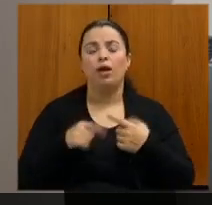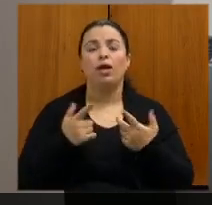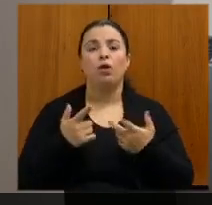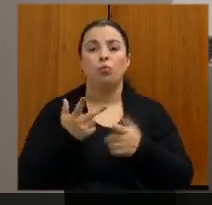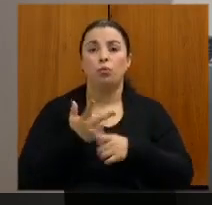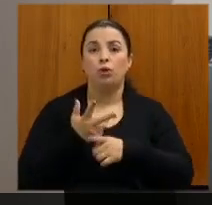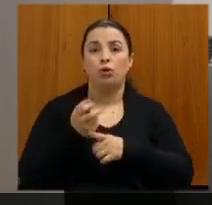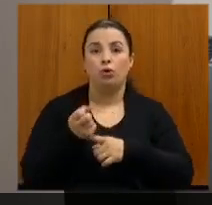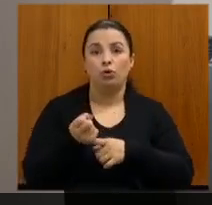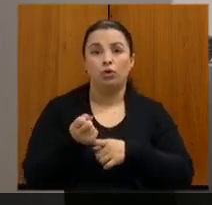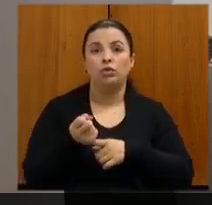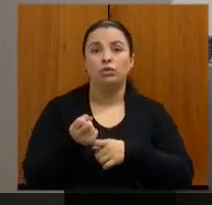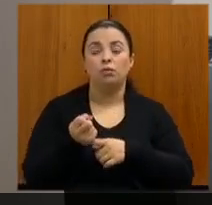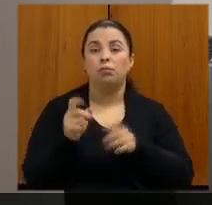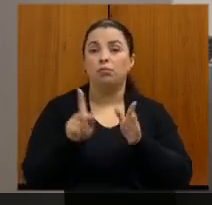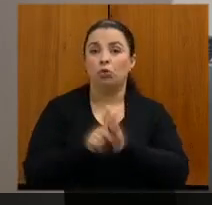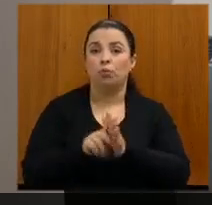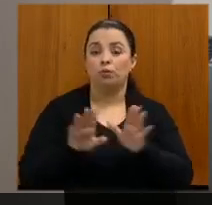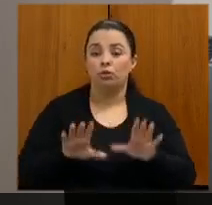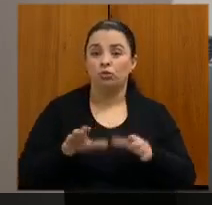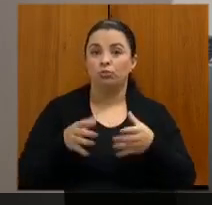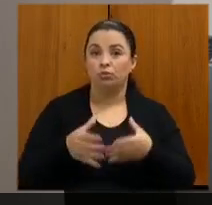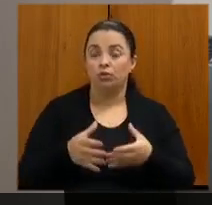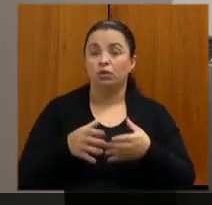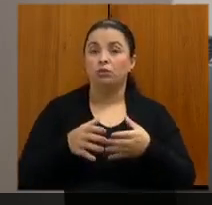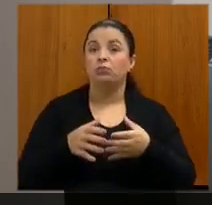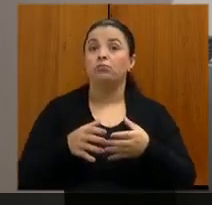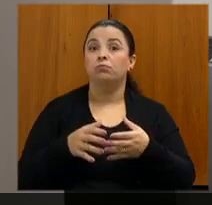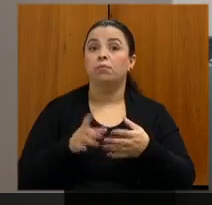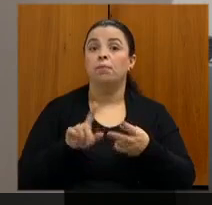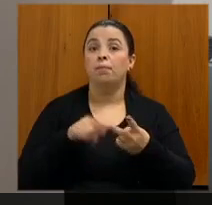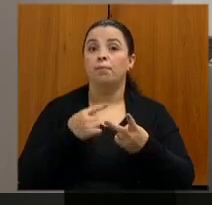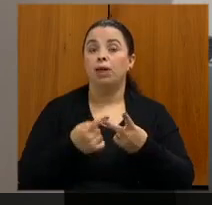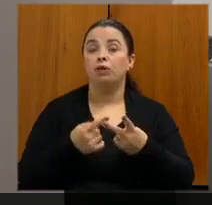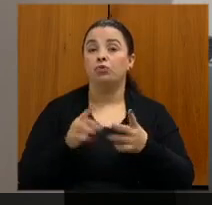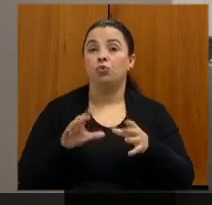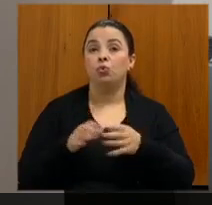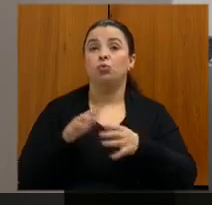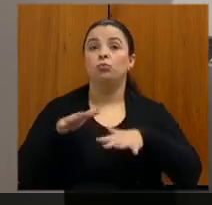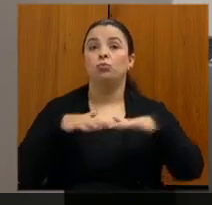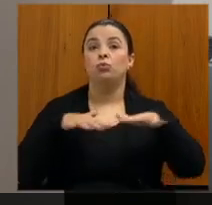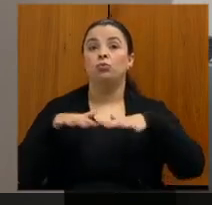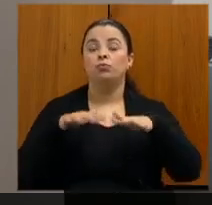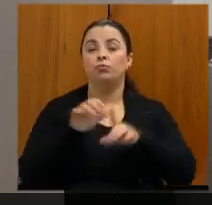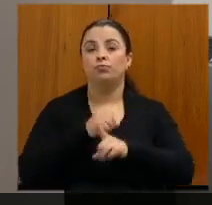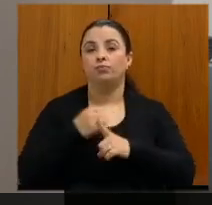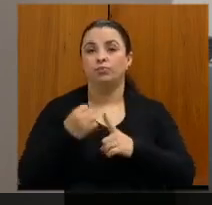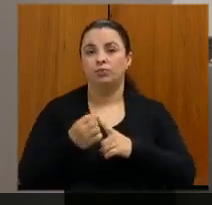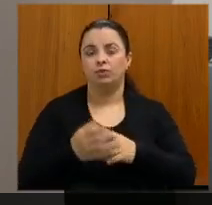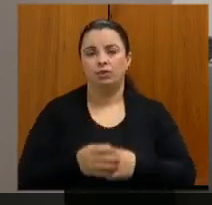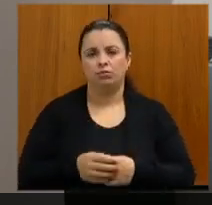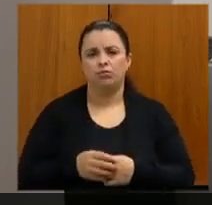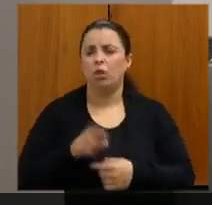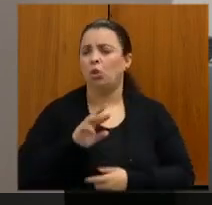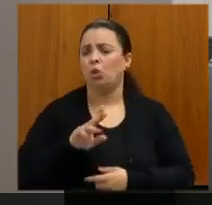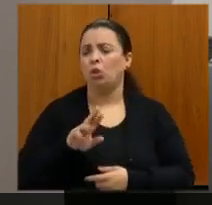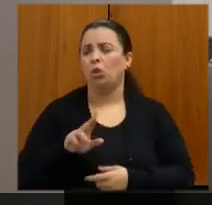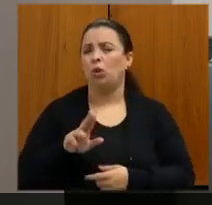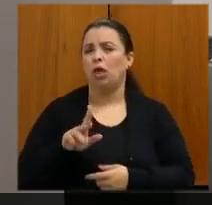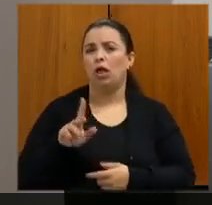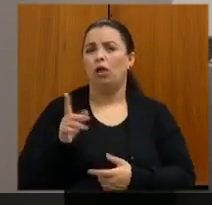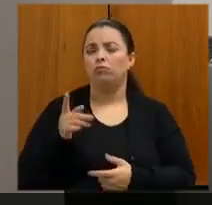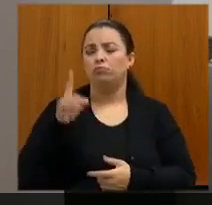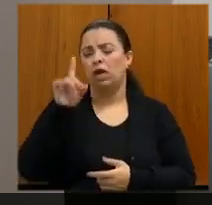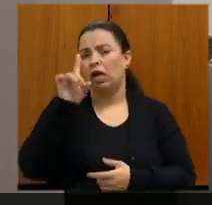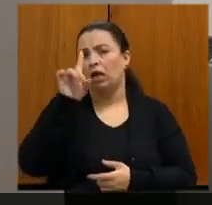da das Comunidades e dos movimentos sociais e ela não é uma iniciativa